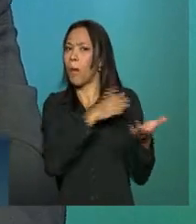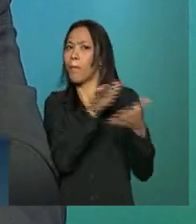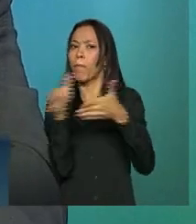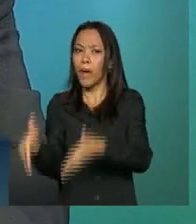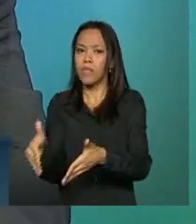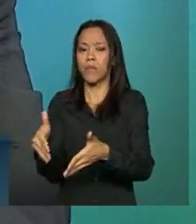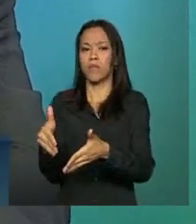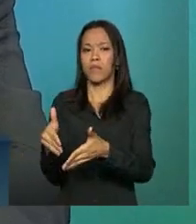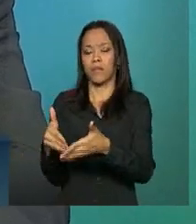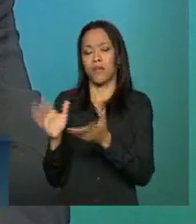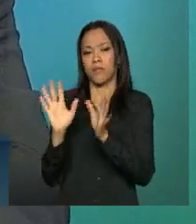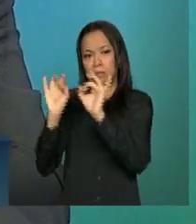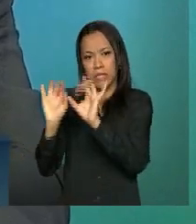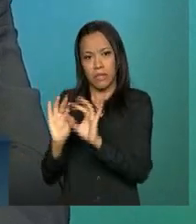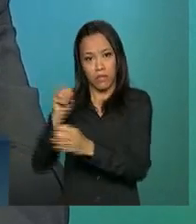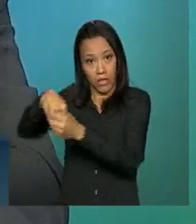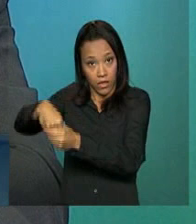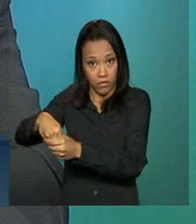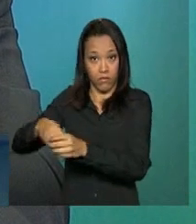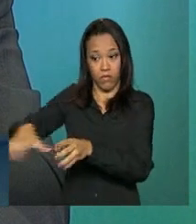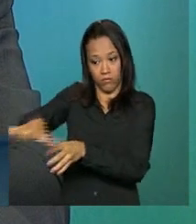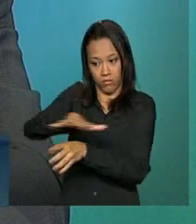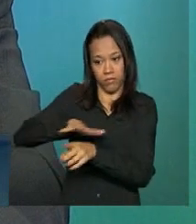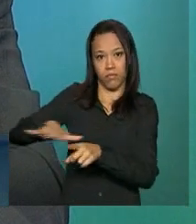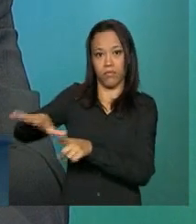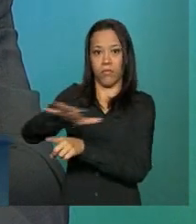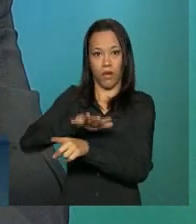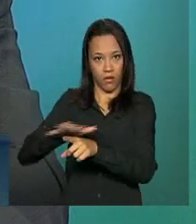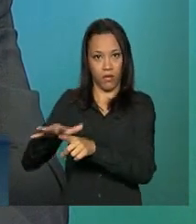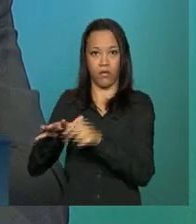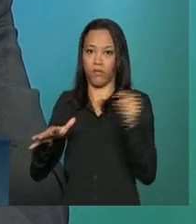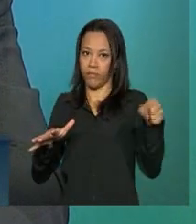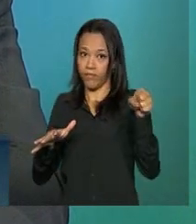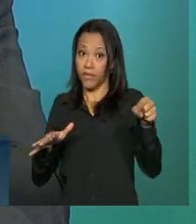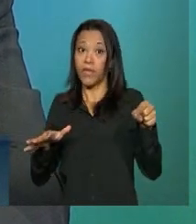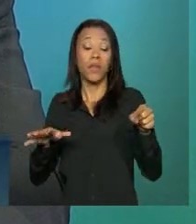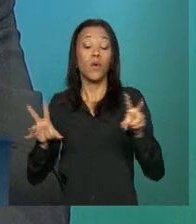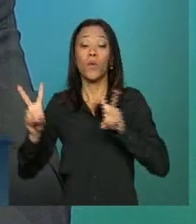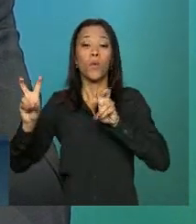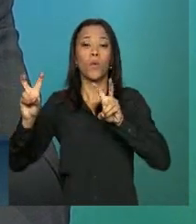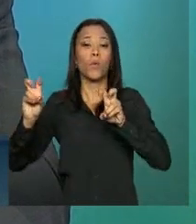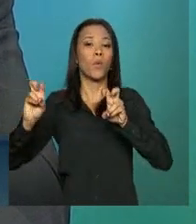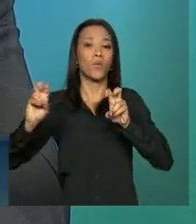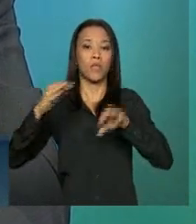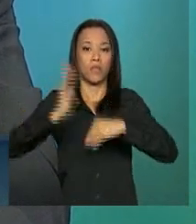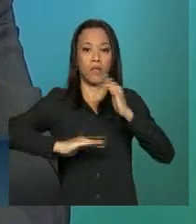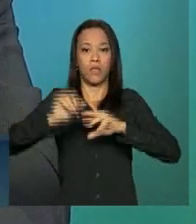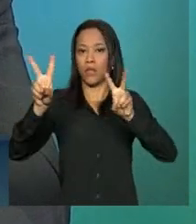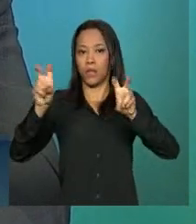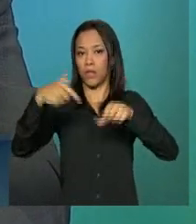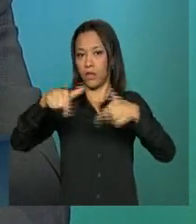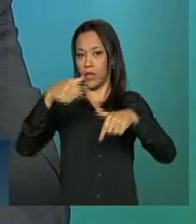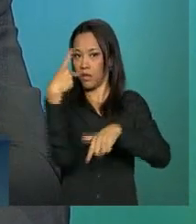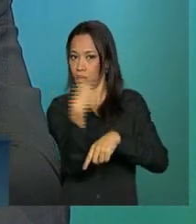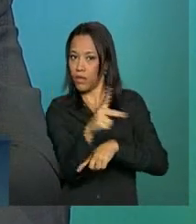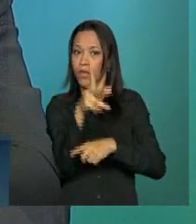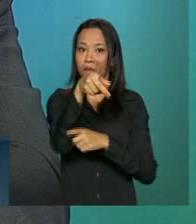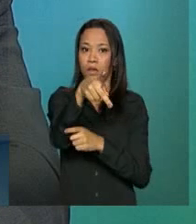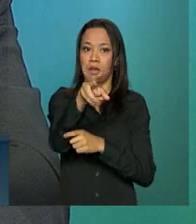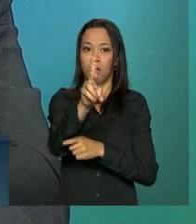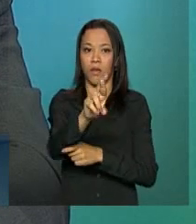mais geral de seguros, eles estão essencialmente na atividade de produtos, tá certo? Inclusive, obviamente, na medida em